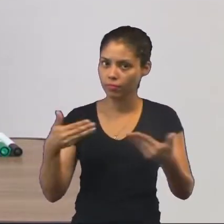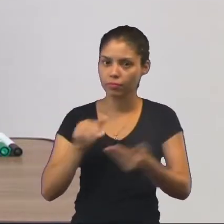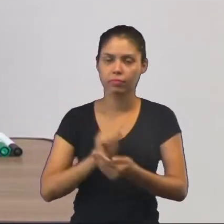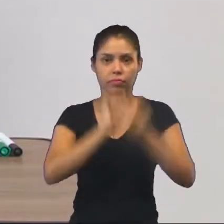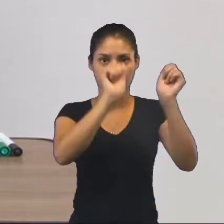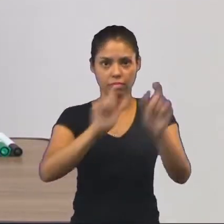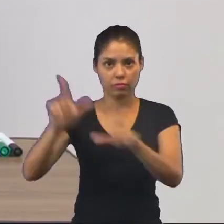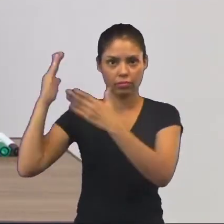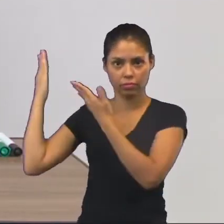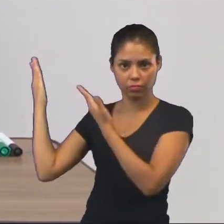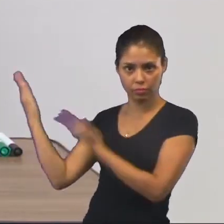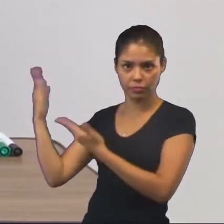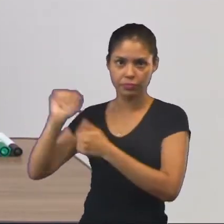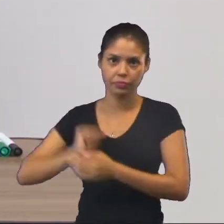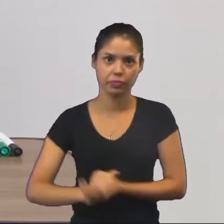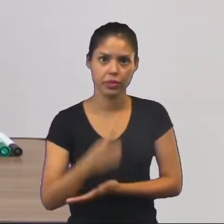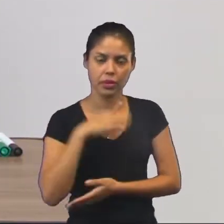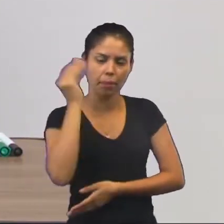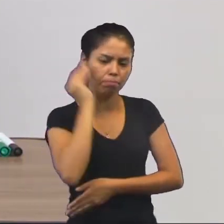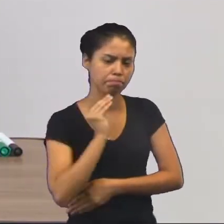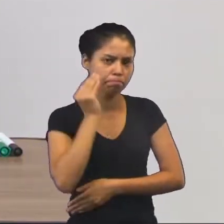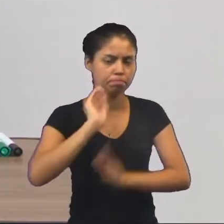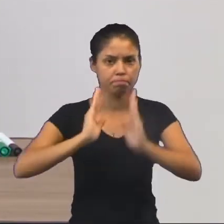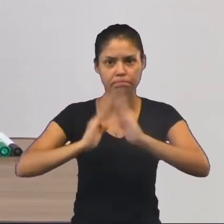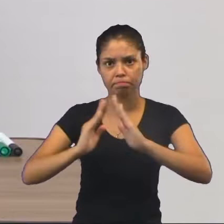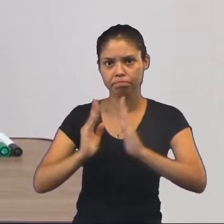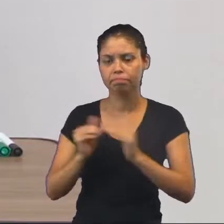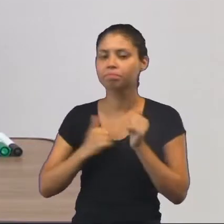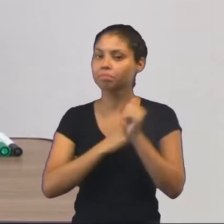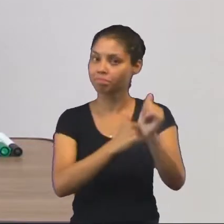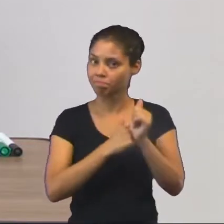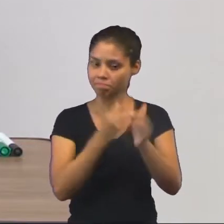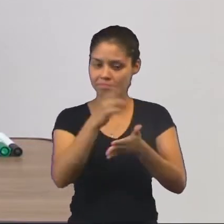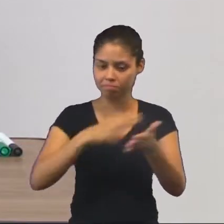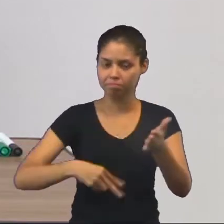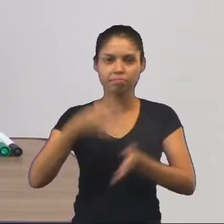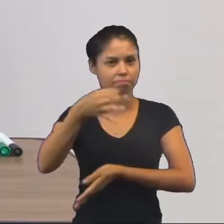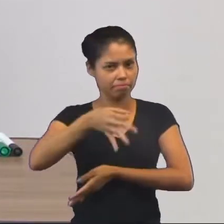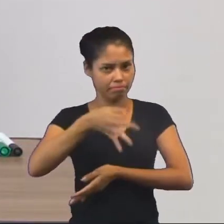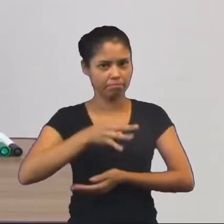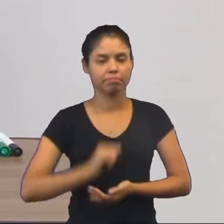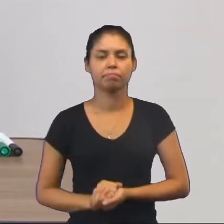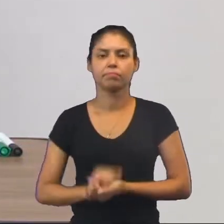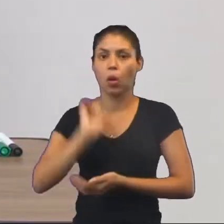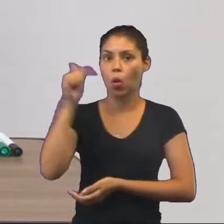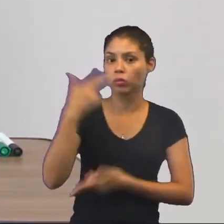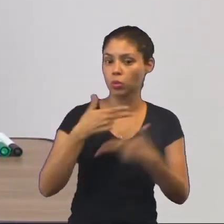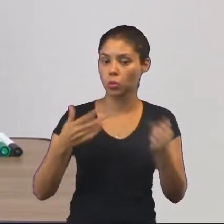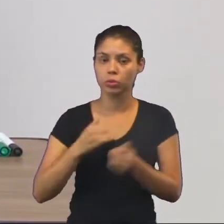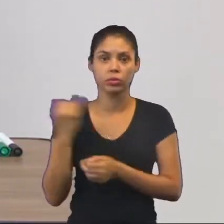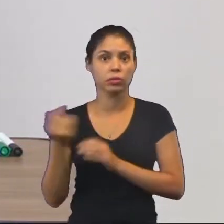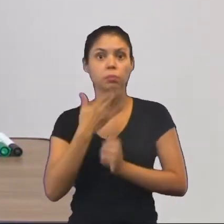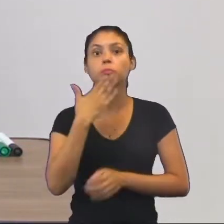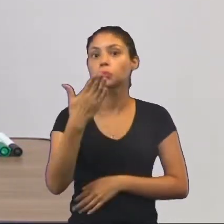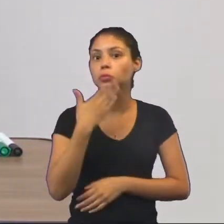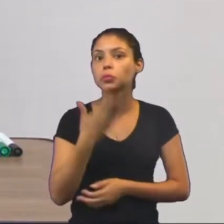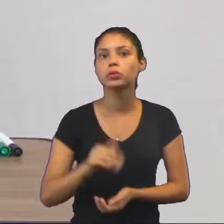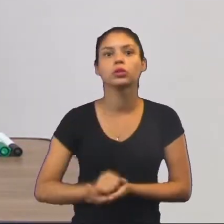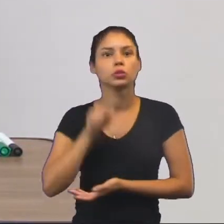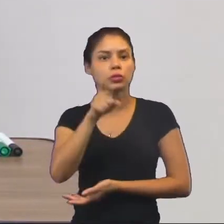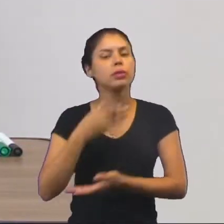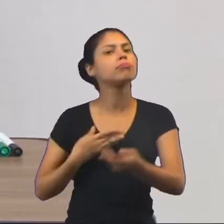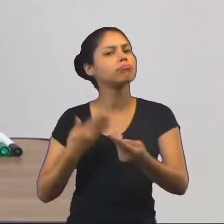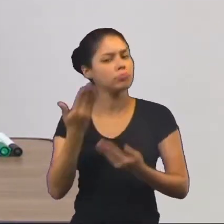ir para o cartaz junto comigo e tente aí de casa acompanhar a leitura, certinho? Outra coisa que também quero te pedir, que